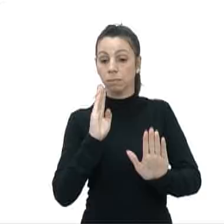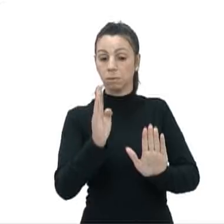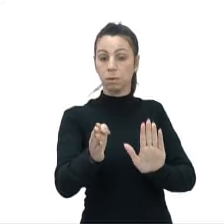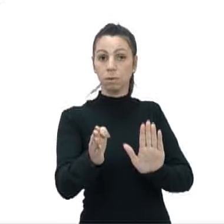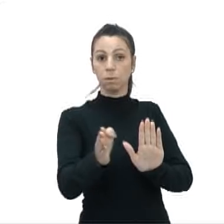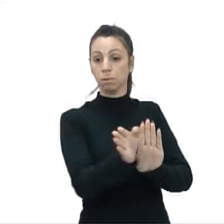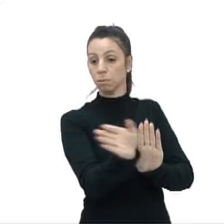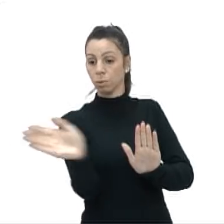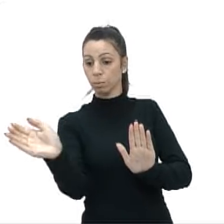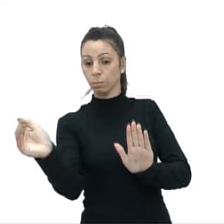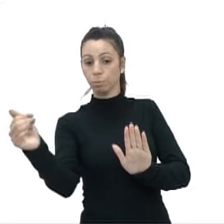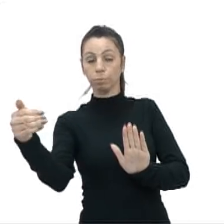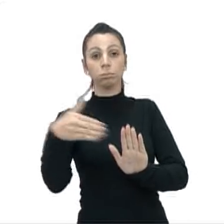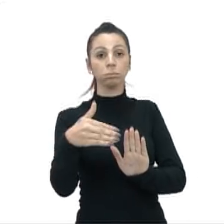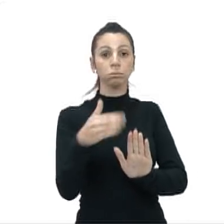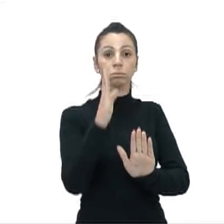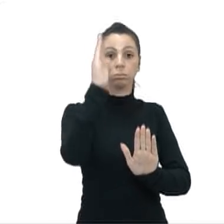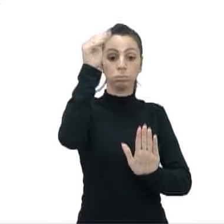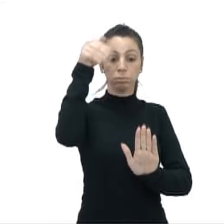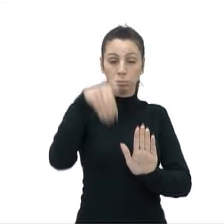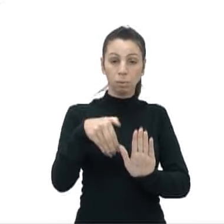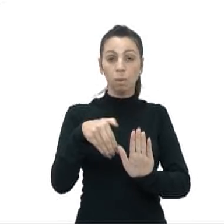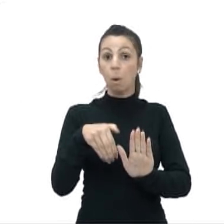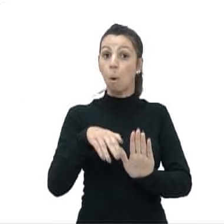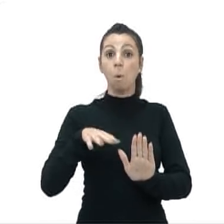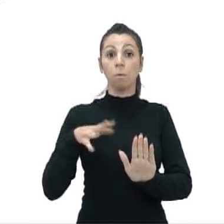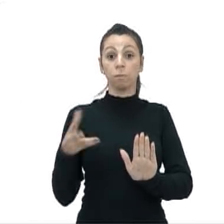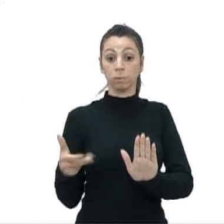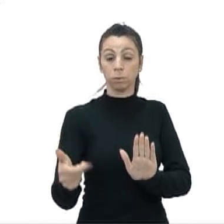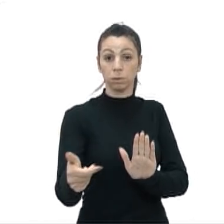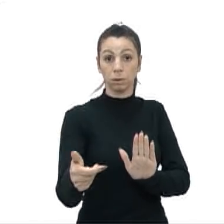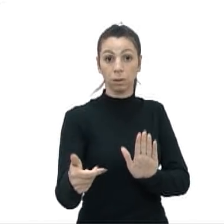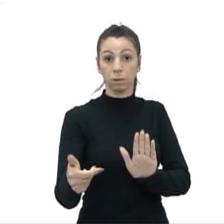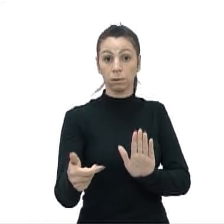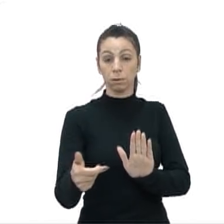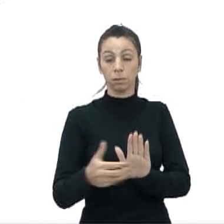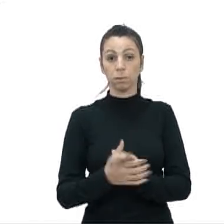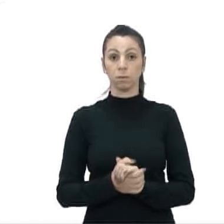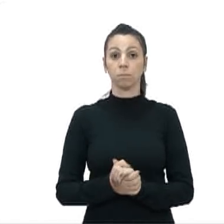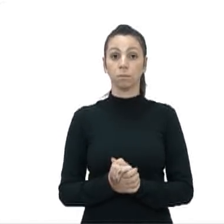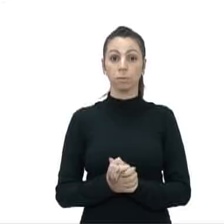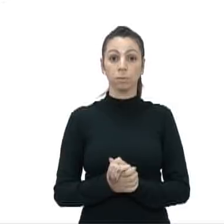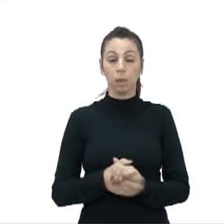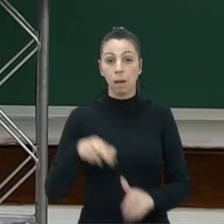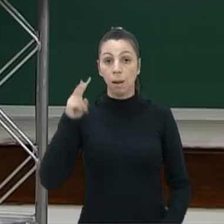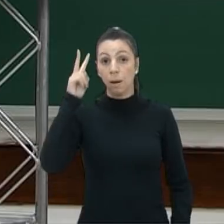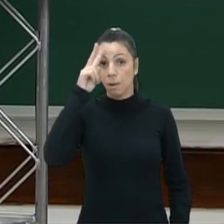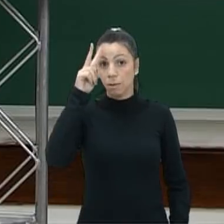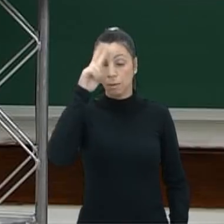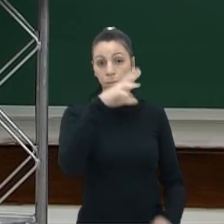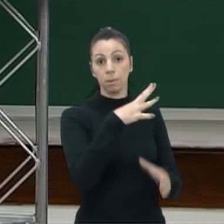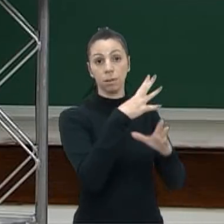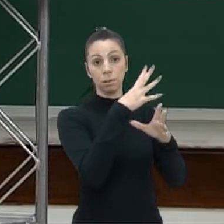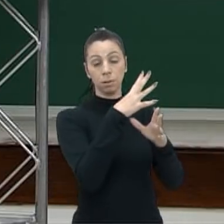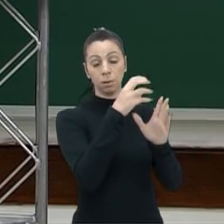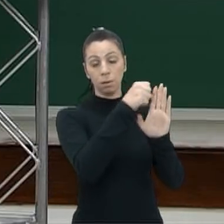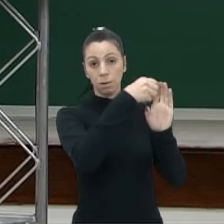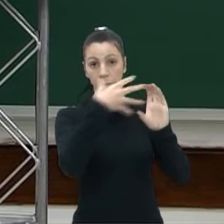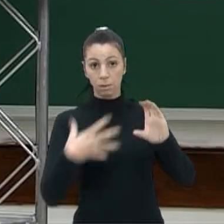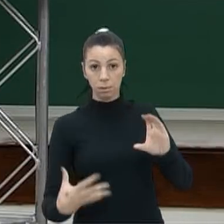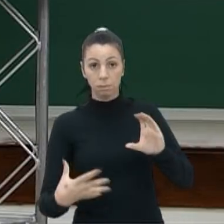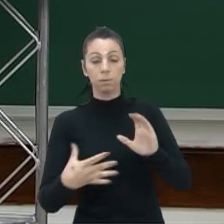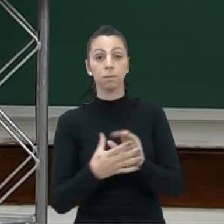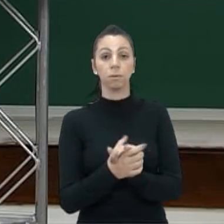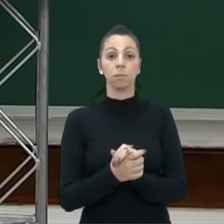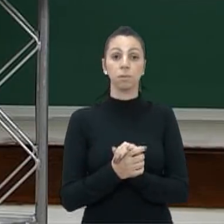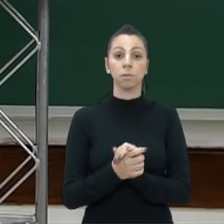ou sentido e ou intensidade, certo? Lembre-se dessa característica, pessoal. Nós estamos falando